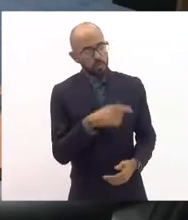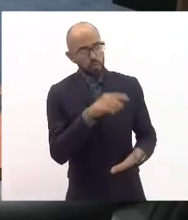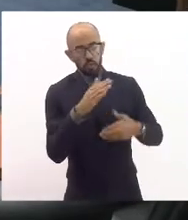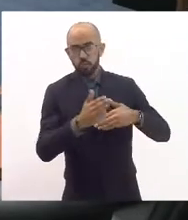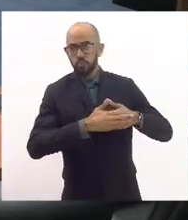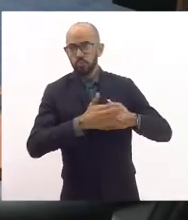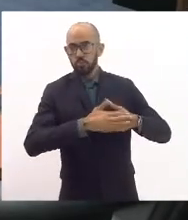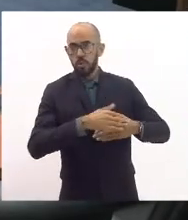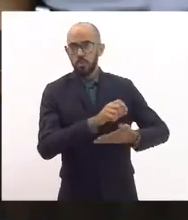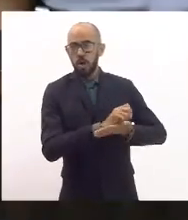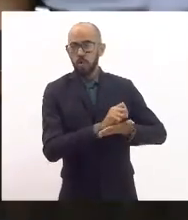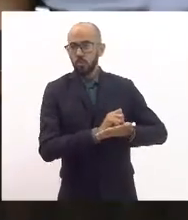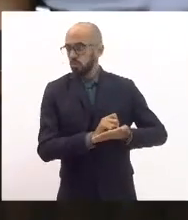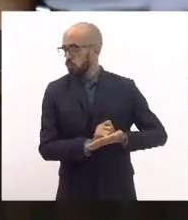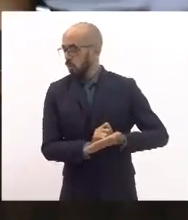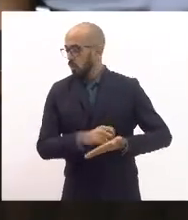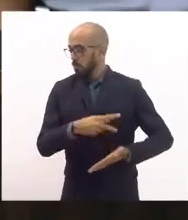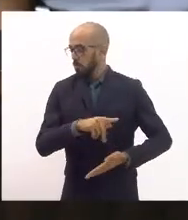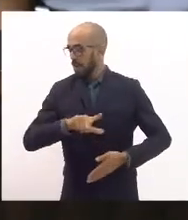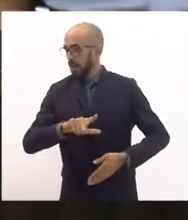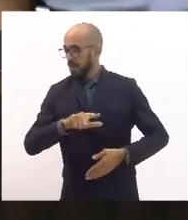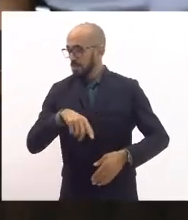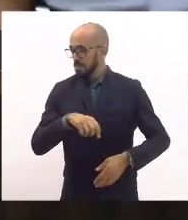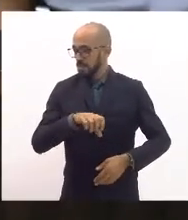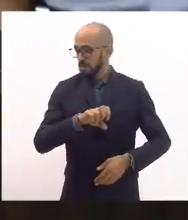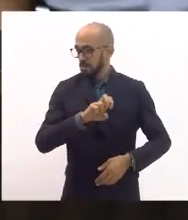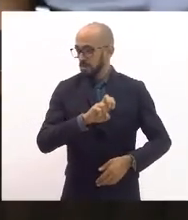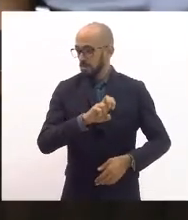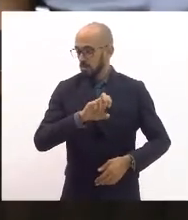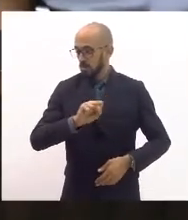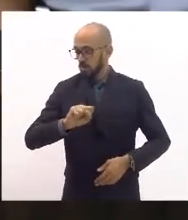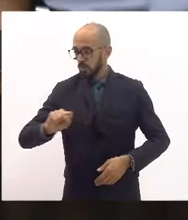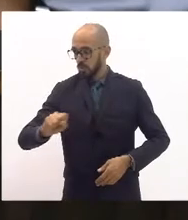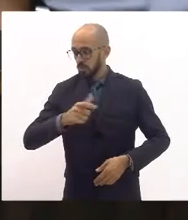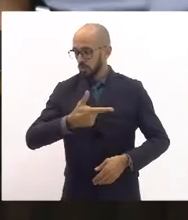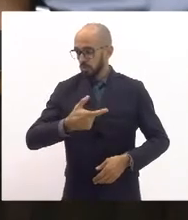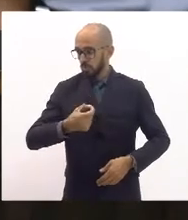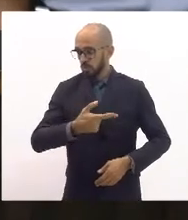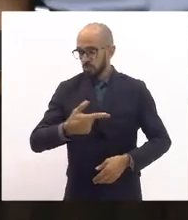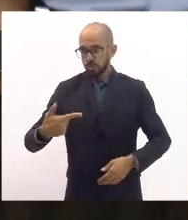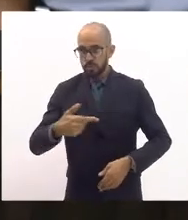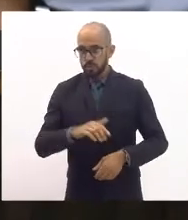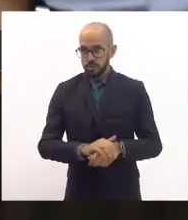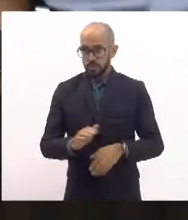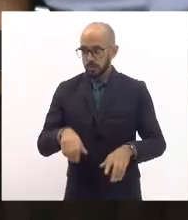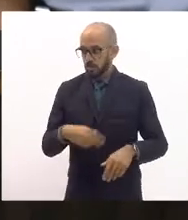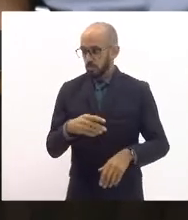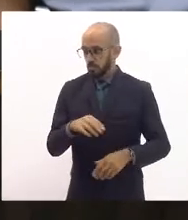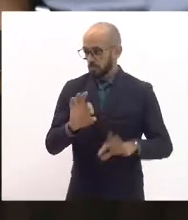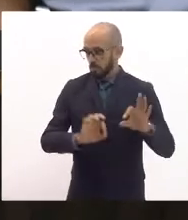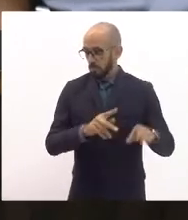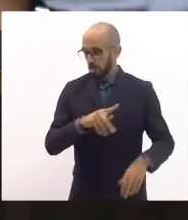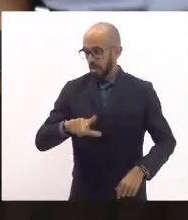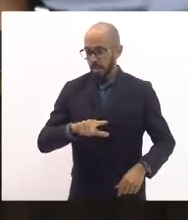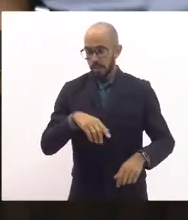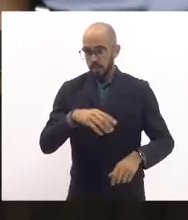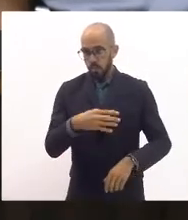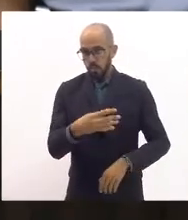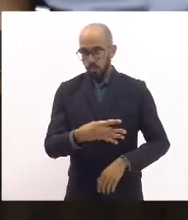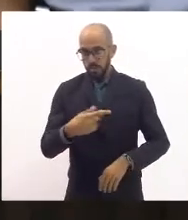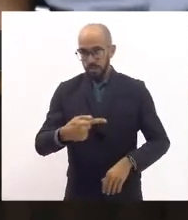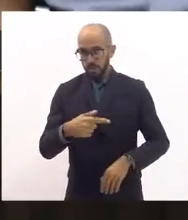o PL cinco 822 em regime de urgência em discussão única projeto de lei 46 17 de 21